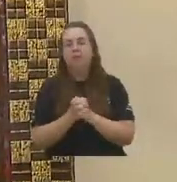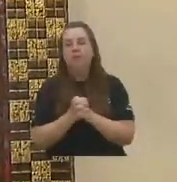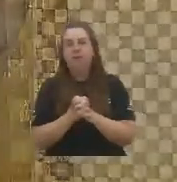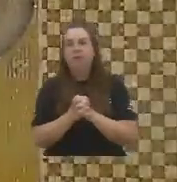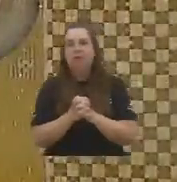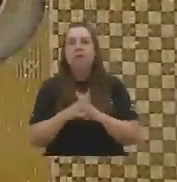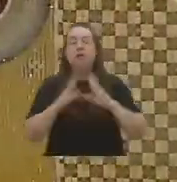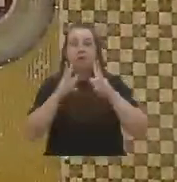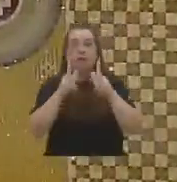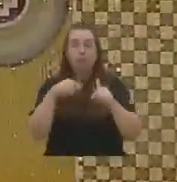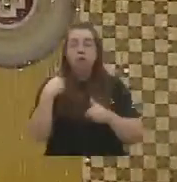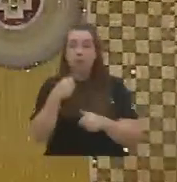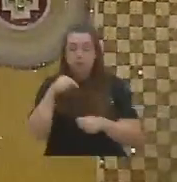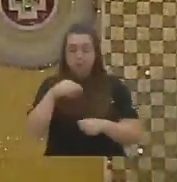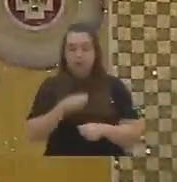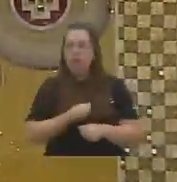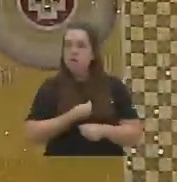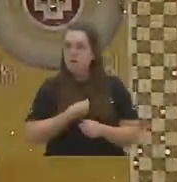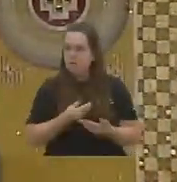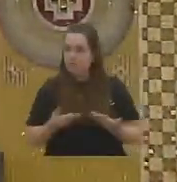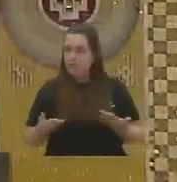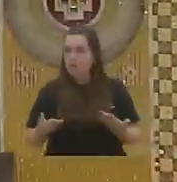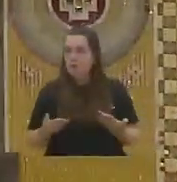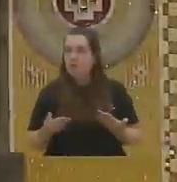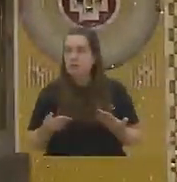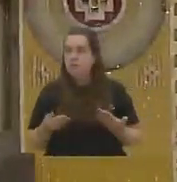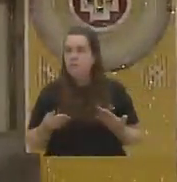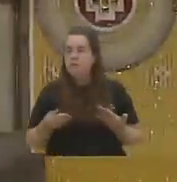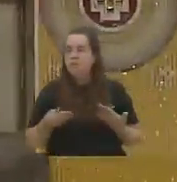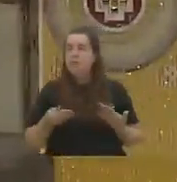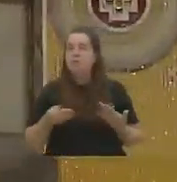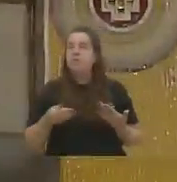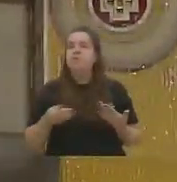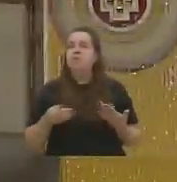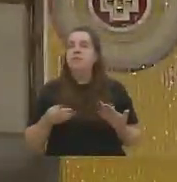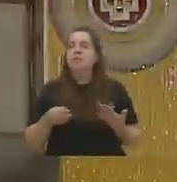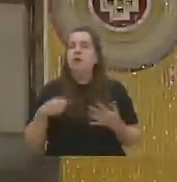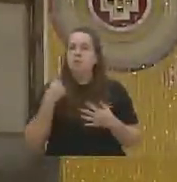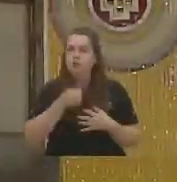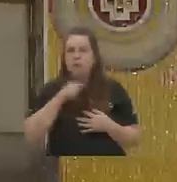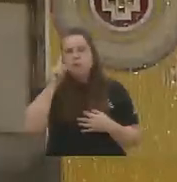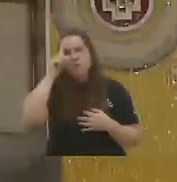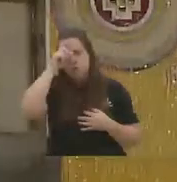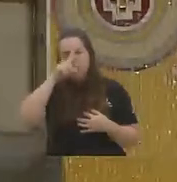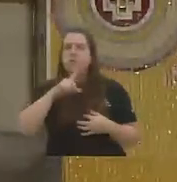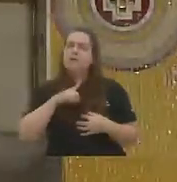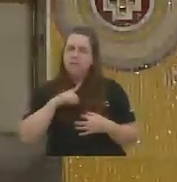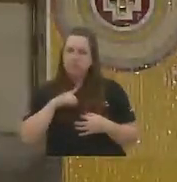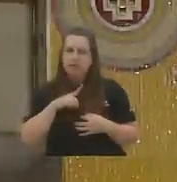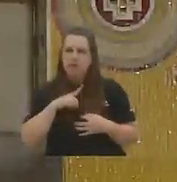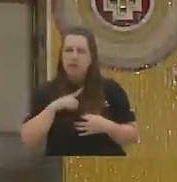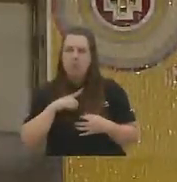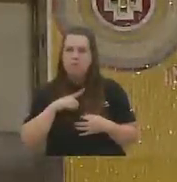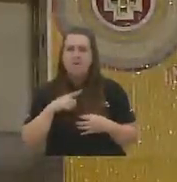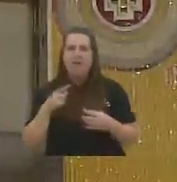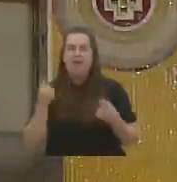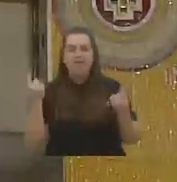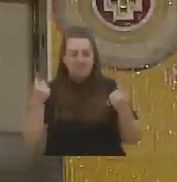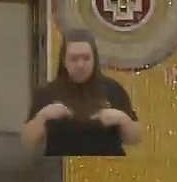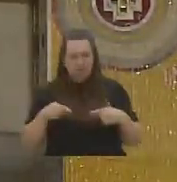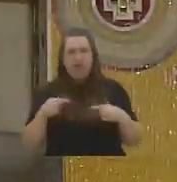Todos nós, nesta vida, temos nossas dificuldades, nossos